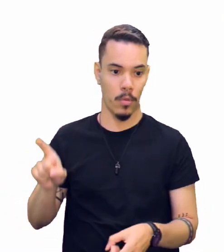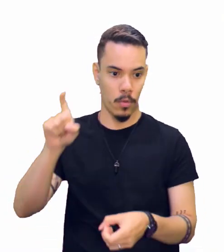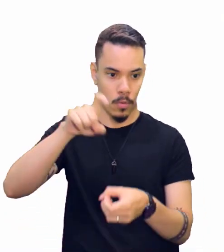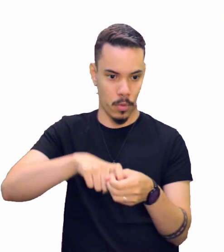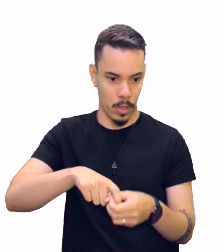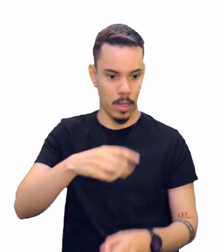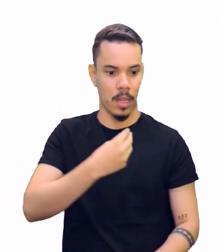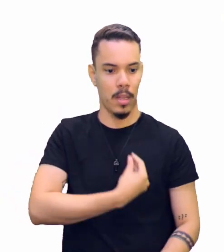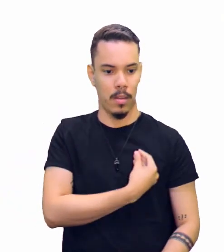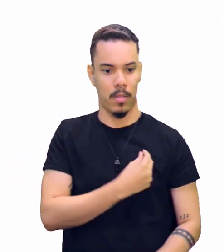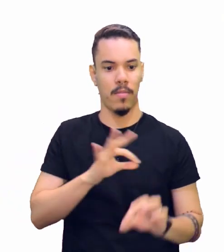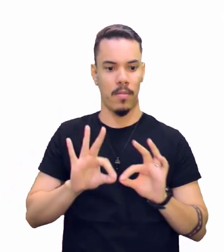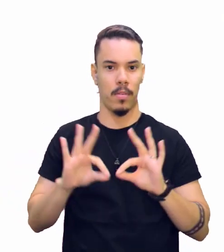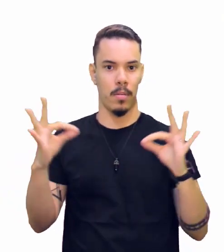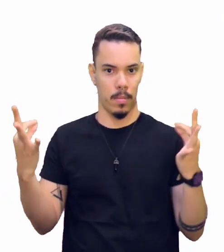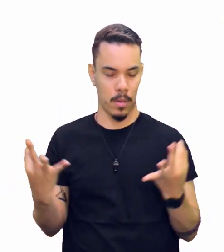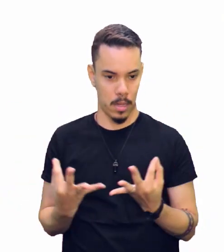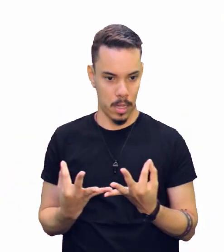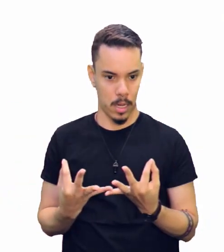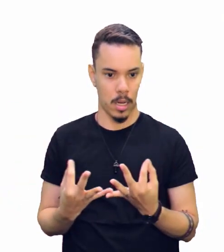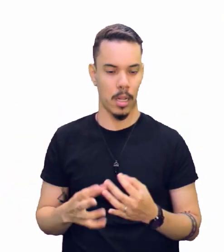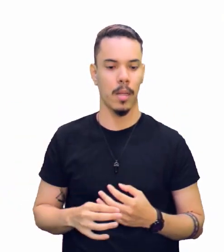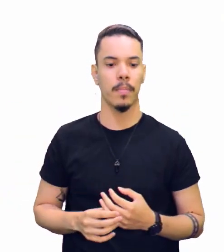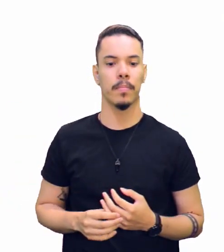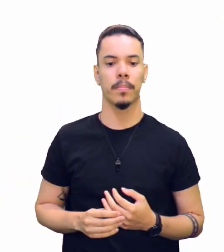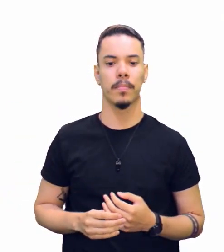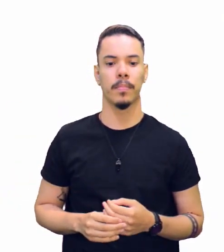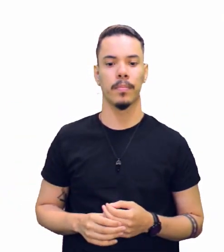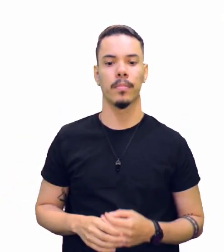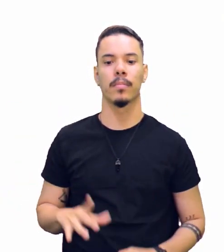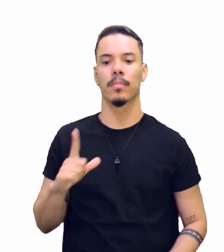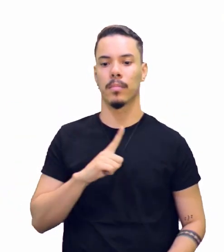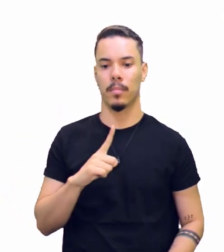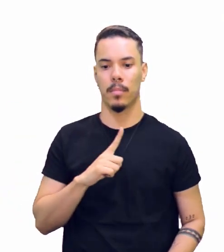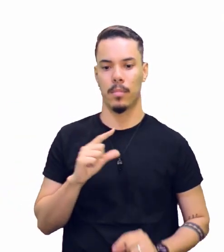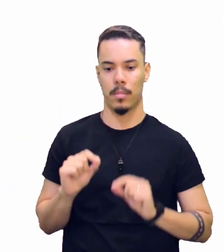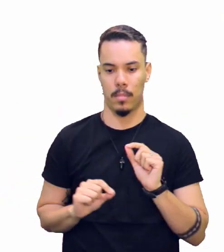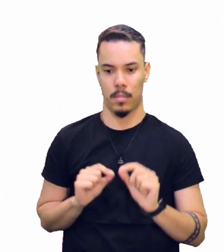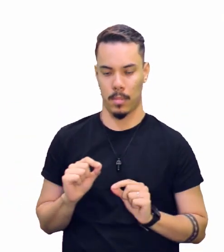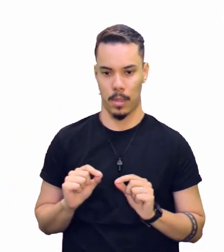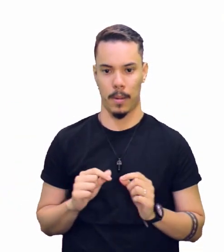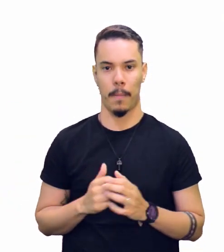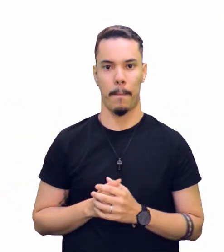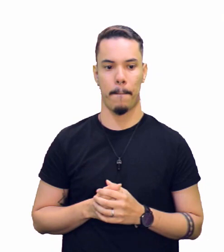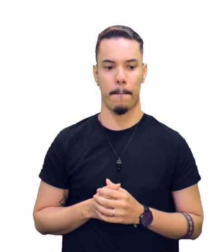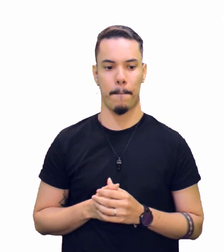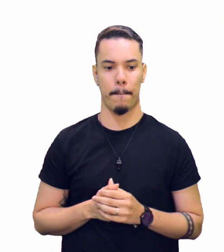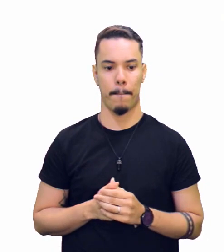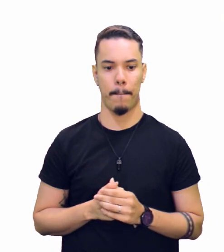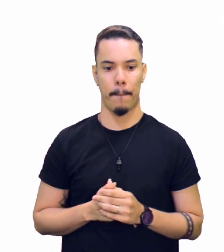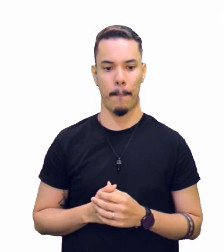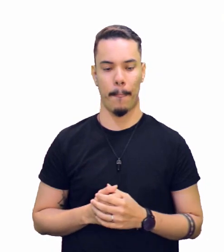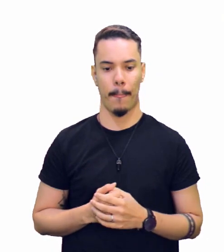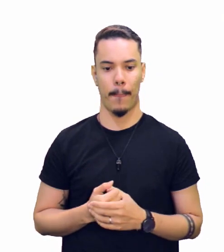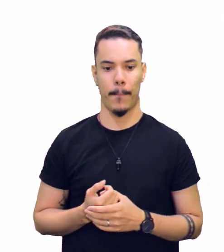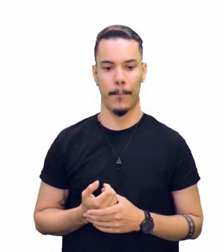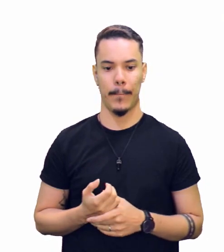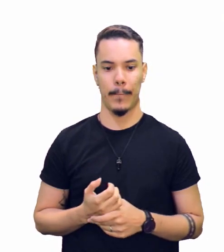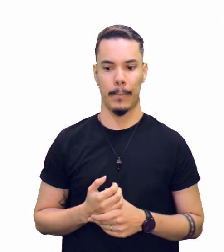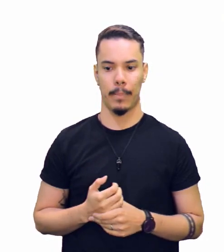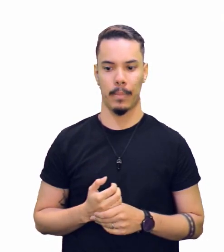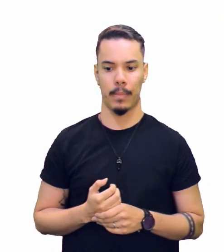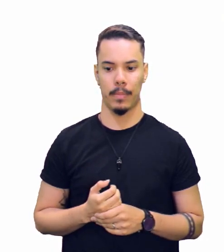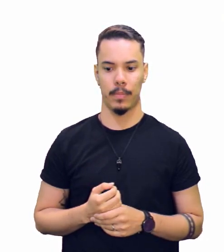viver com a minha família It's enough for me to spend The Day away from them and I already Miss